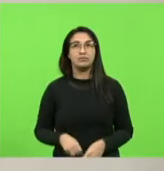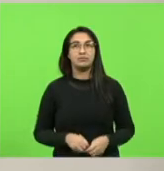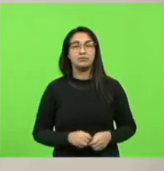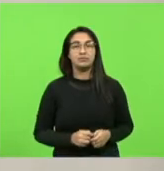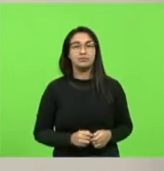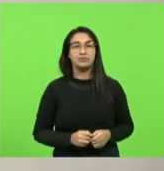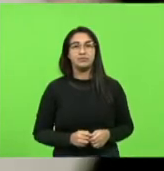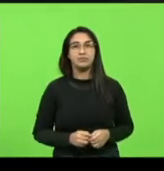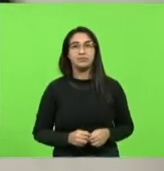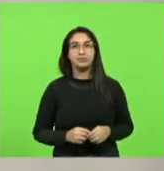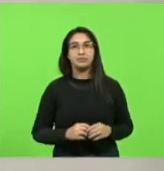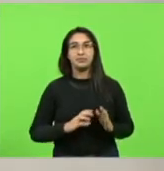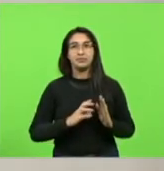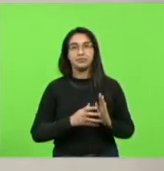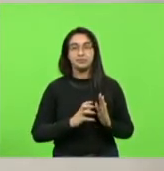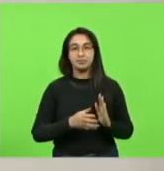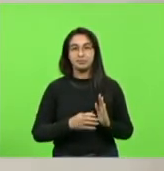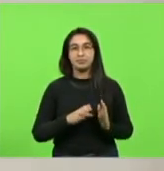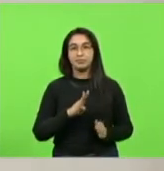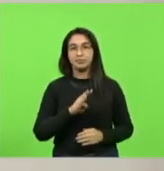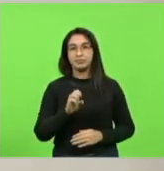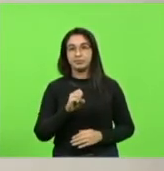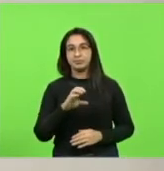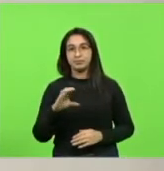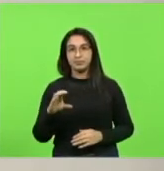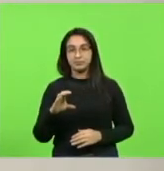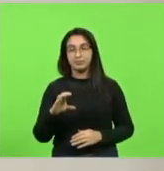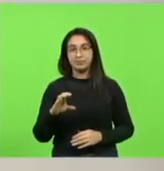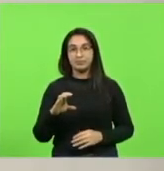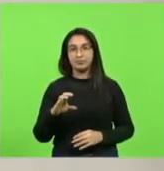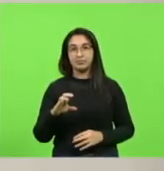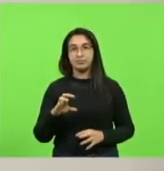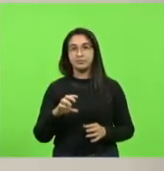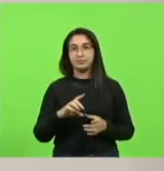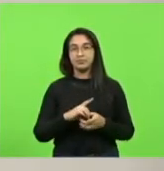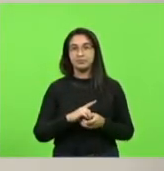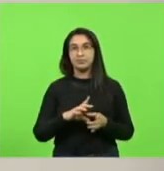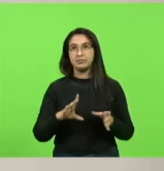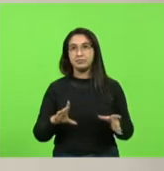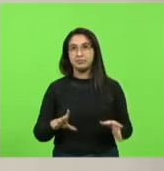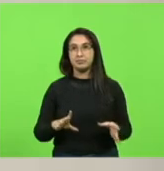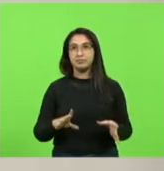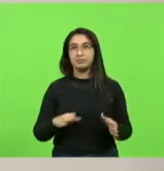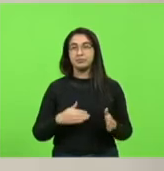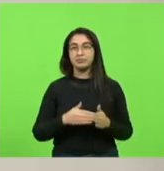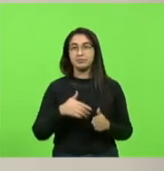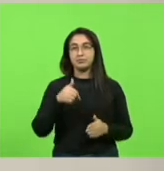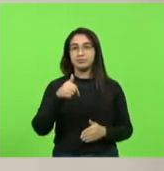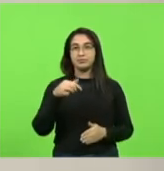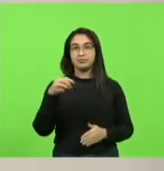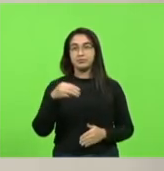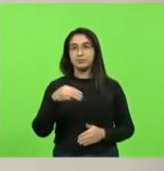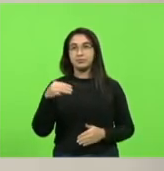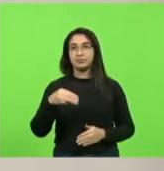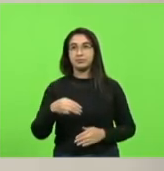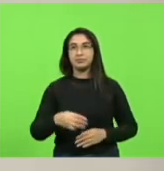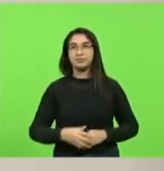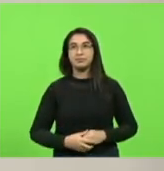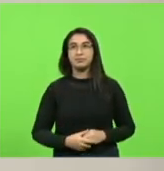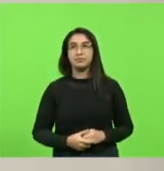Bloco PDT, PSDB e Republicanos, 7 minutos e 30 segundos.